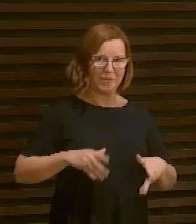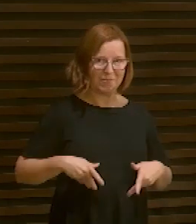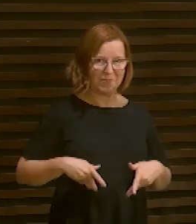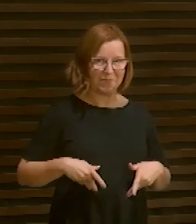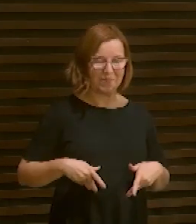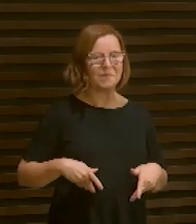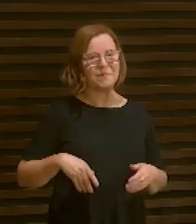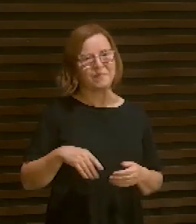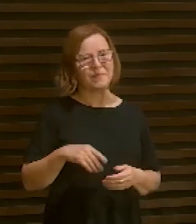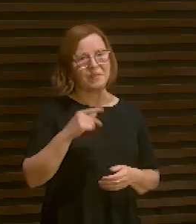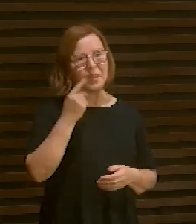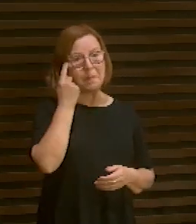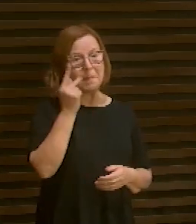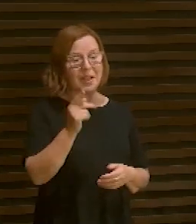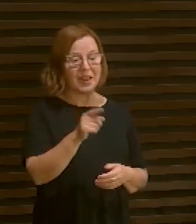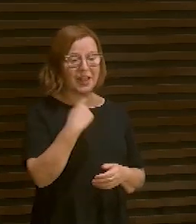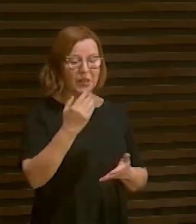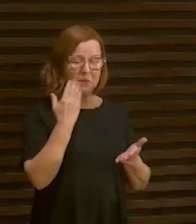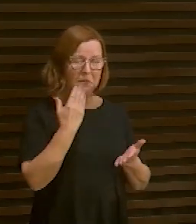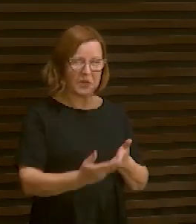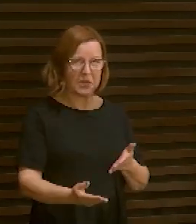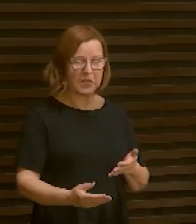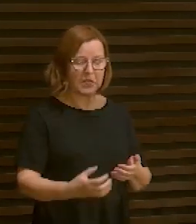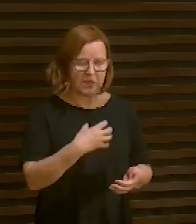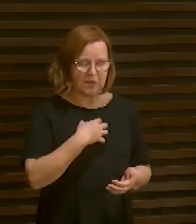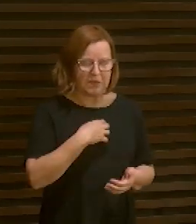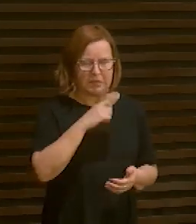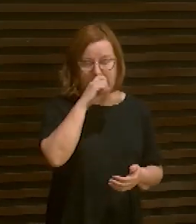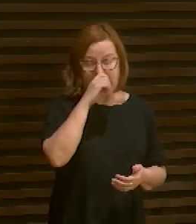perdêssemos esta natureza arrogante,